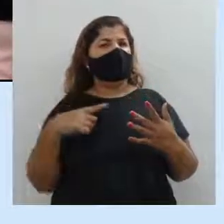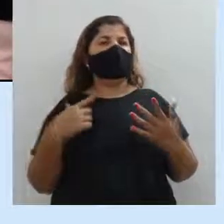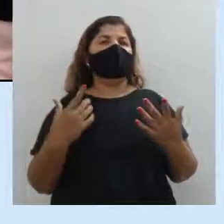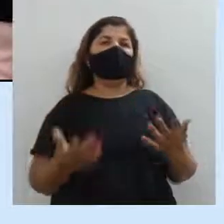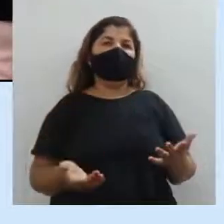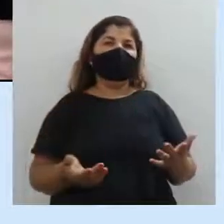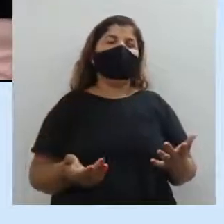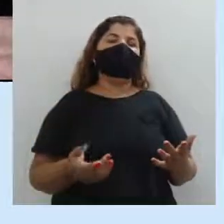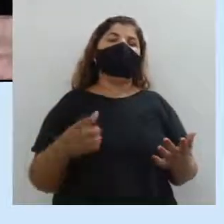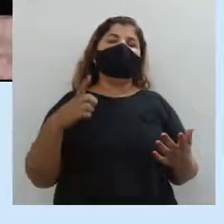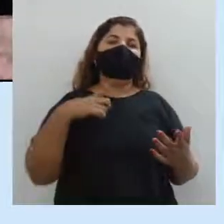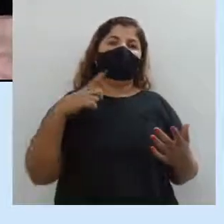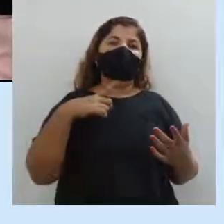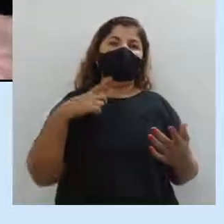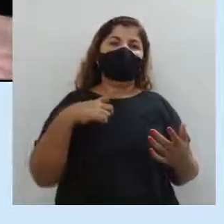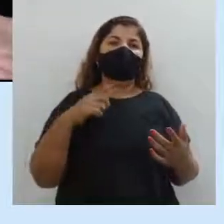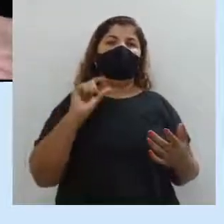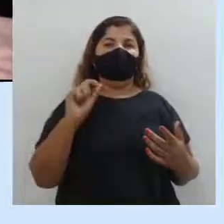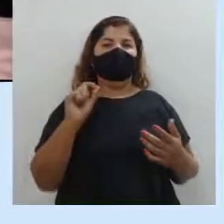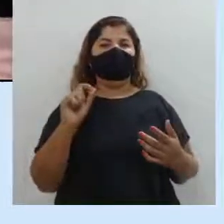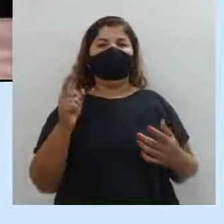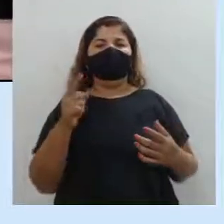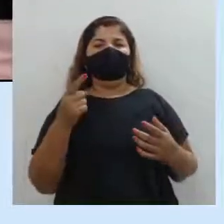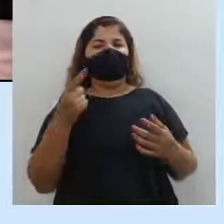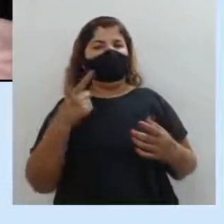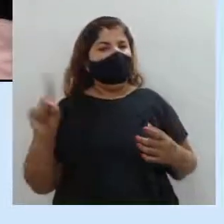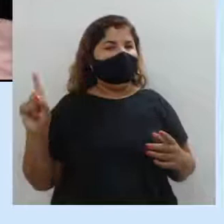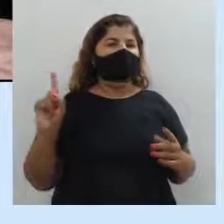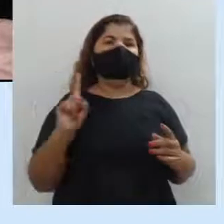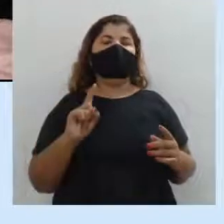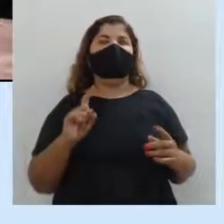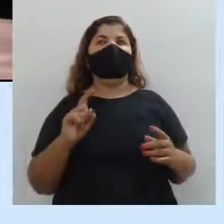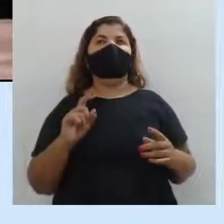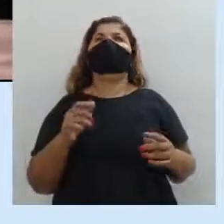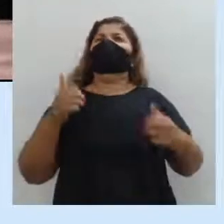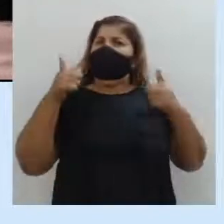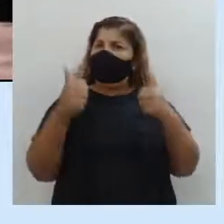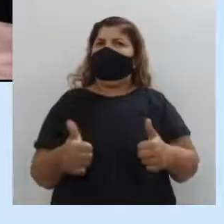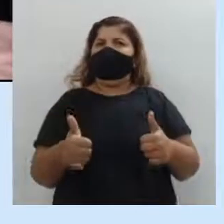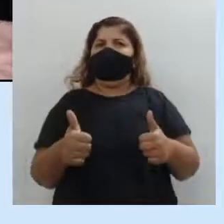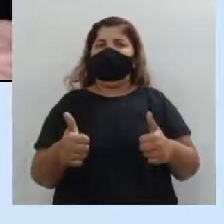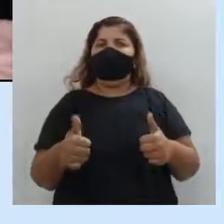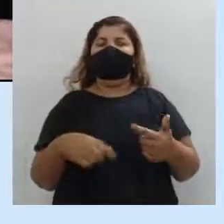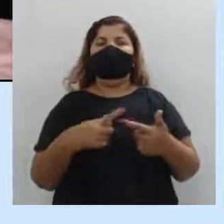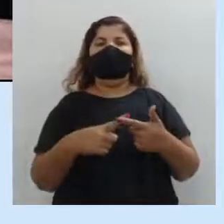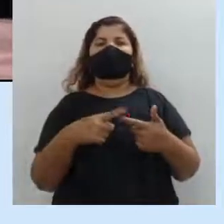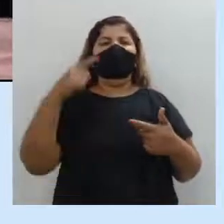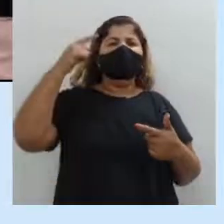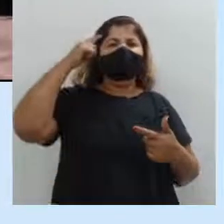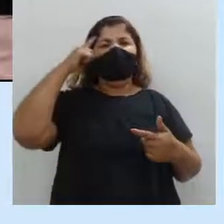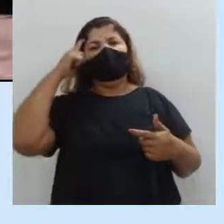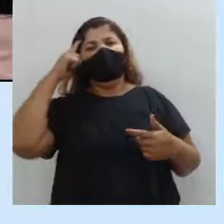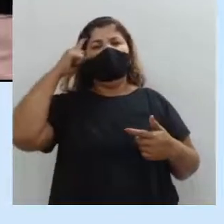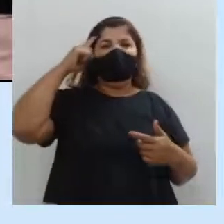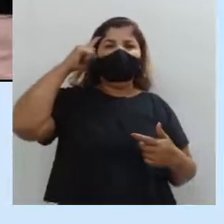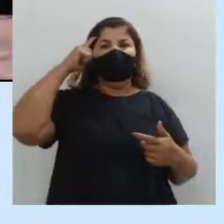Temos a circunstância de negação, afirmação, dúvida,